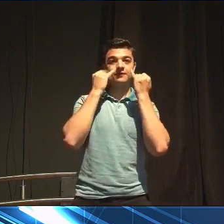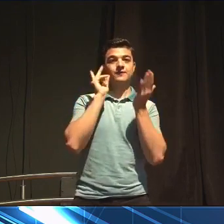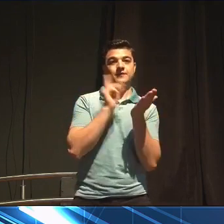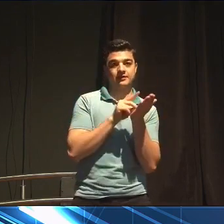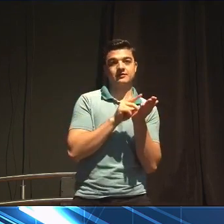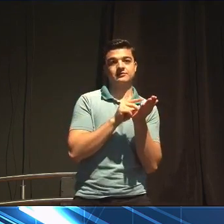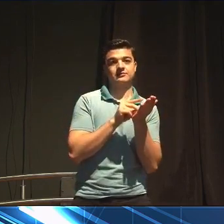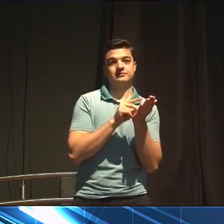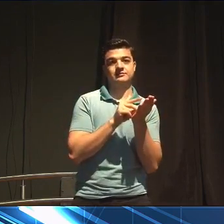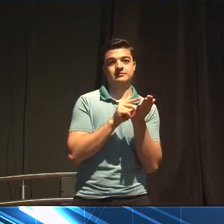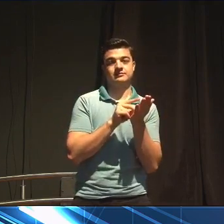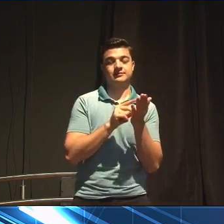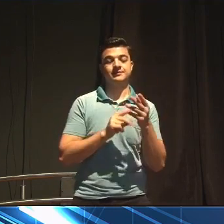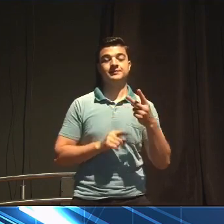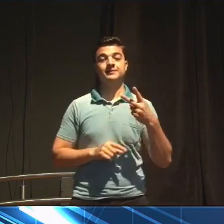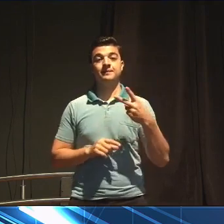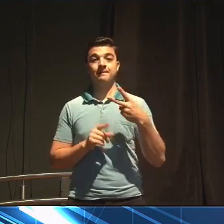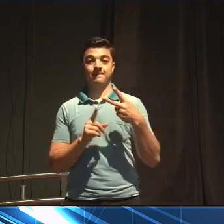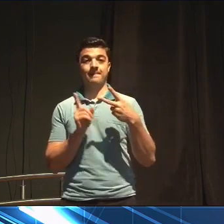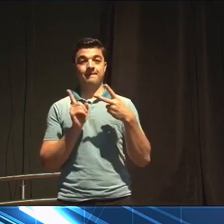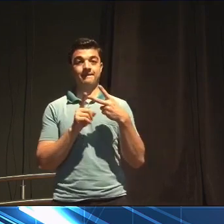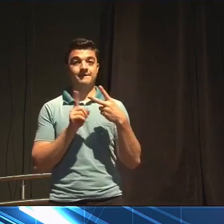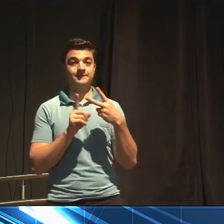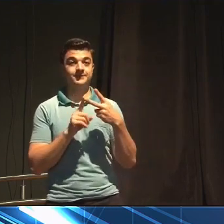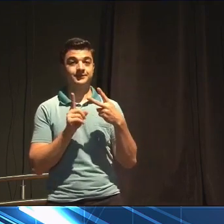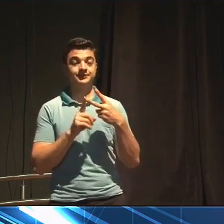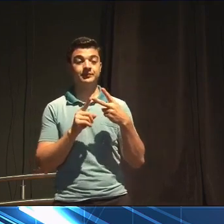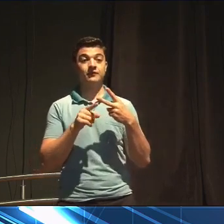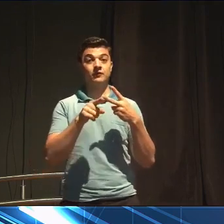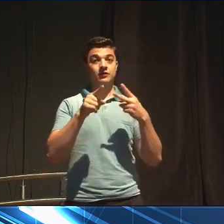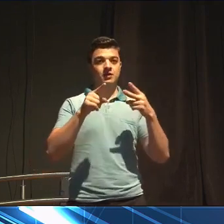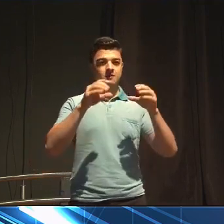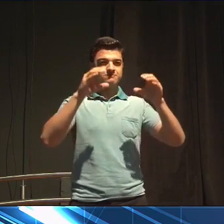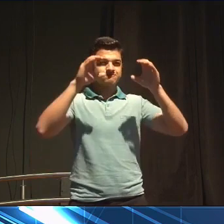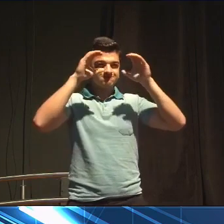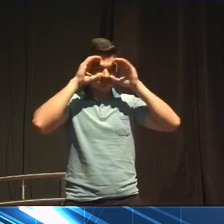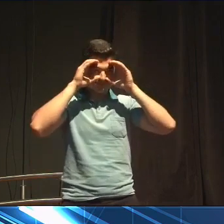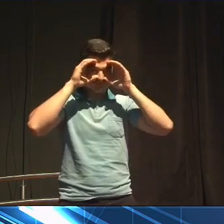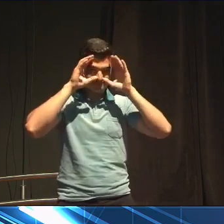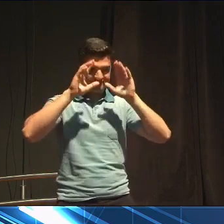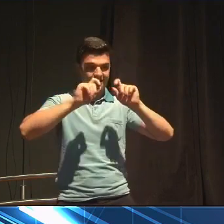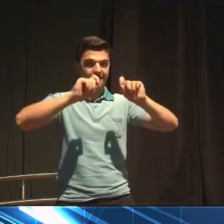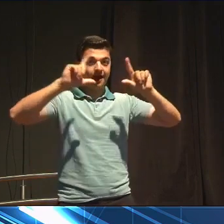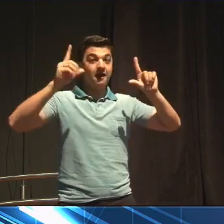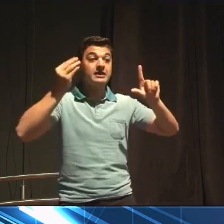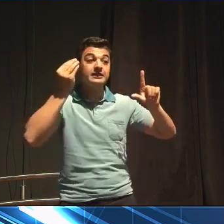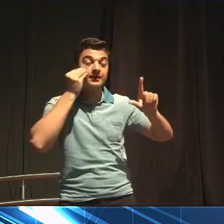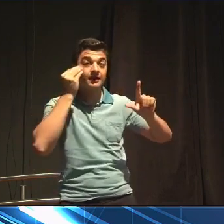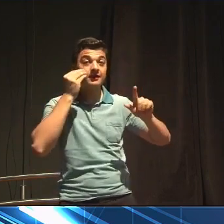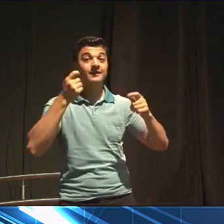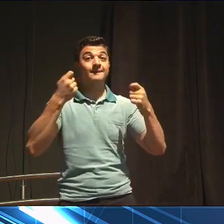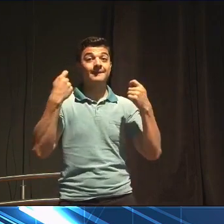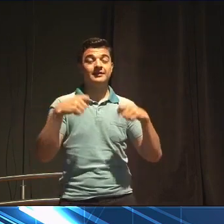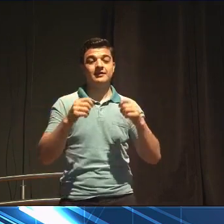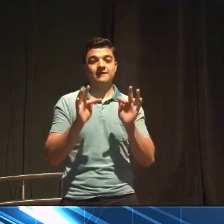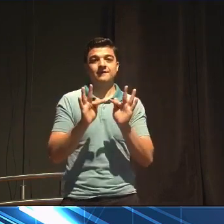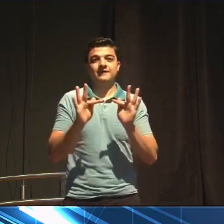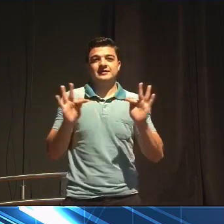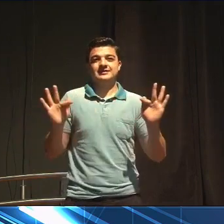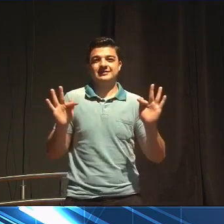truth. Depois, o que vai ser simulado tem que obedecer leis da física, porque ele vai ser